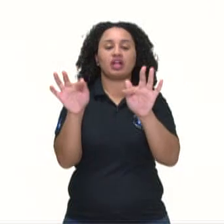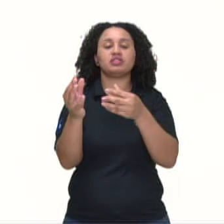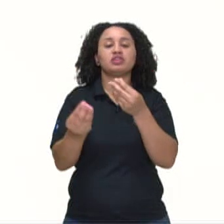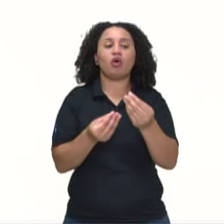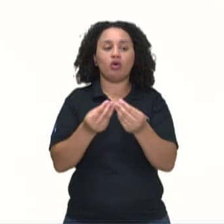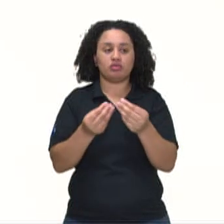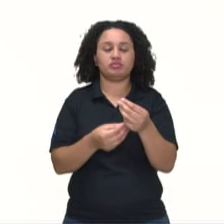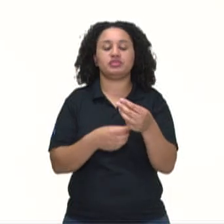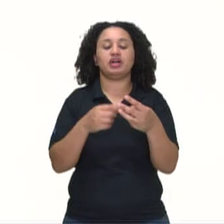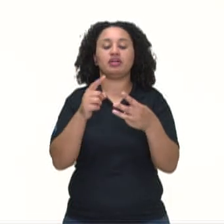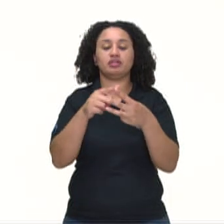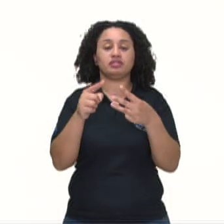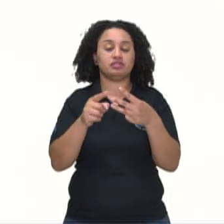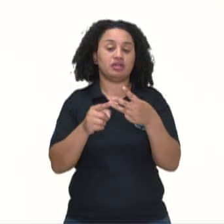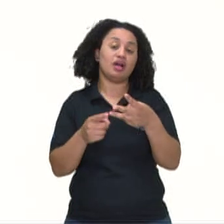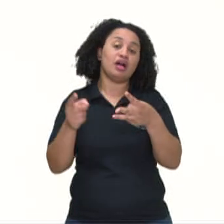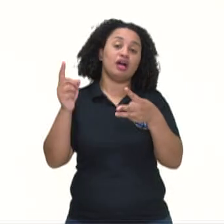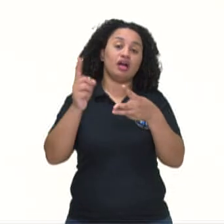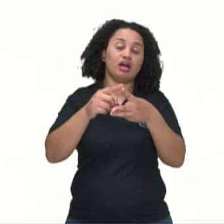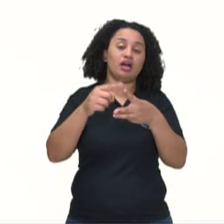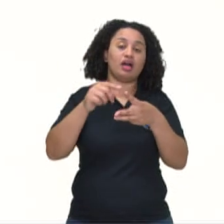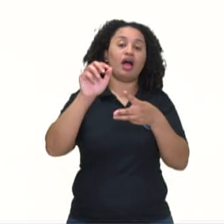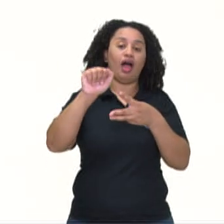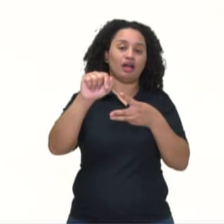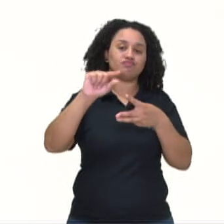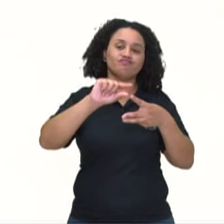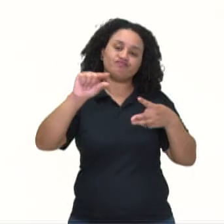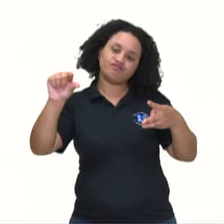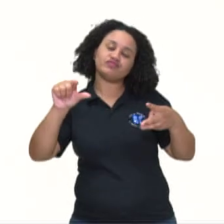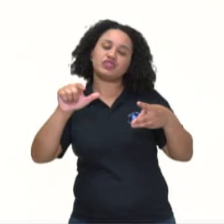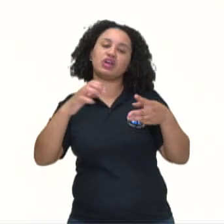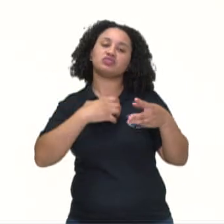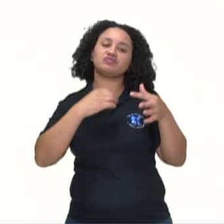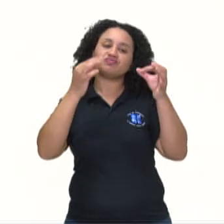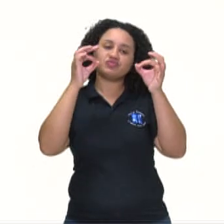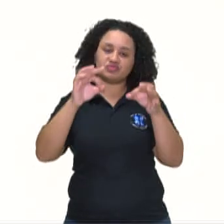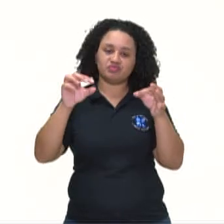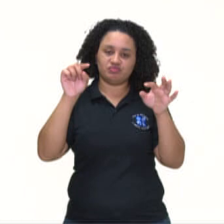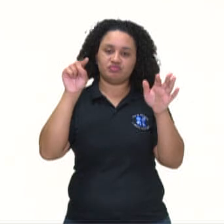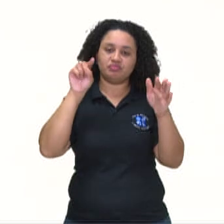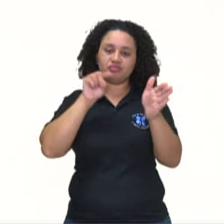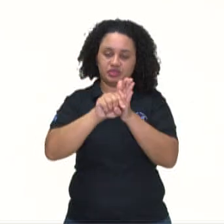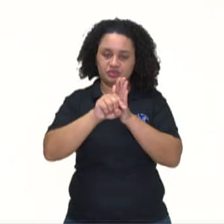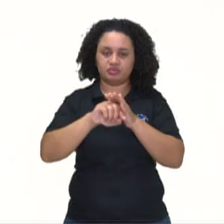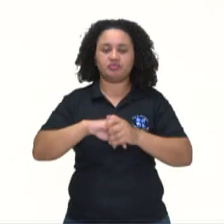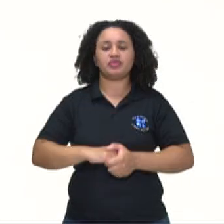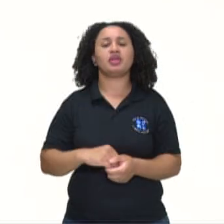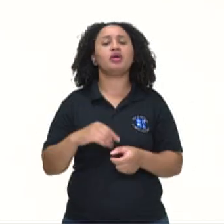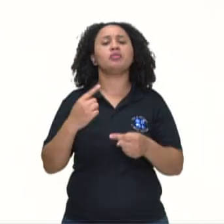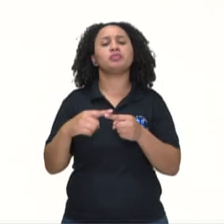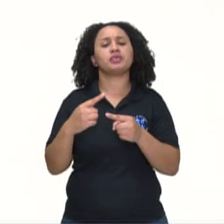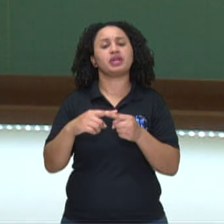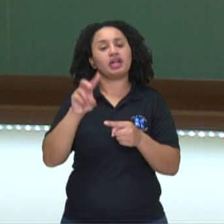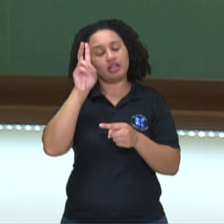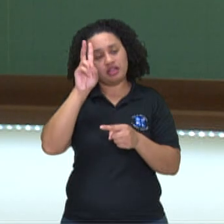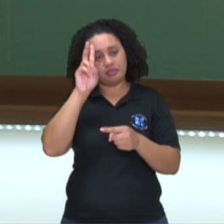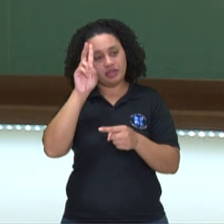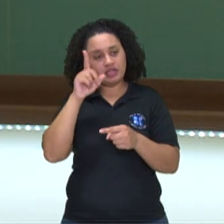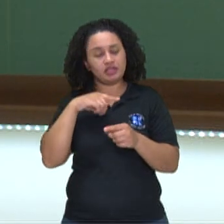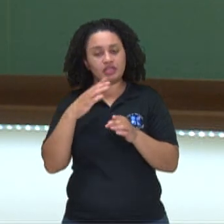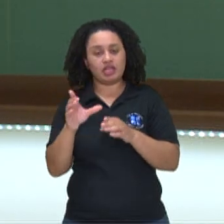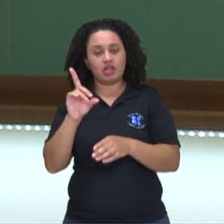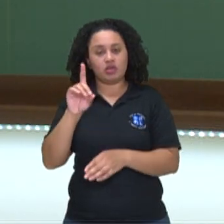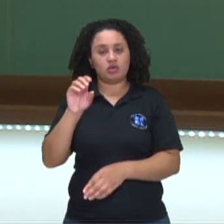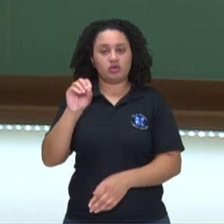ficaria, does she work at the bank in the downtown? Porque, lembrando que nós temos auxiliar